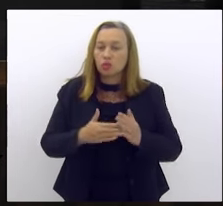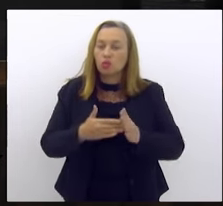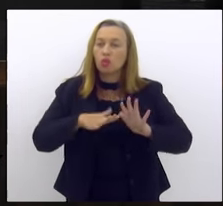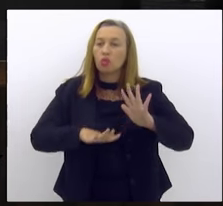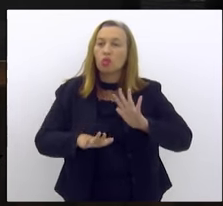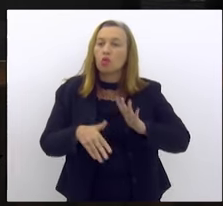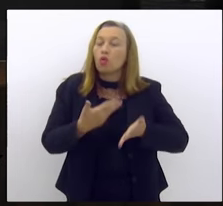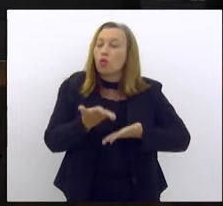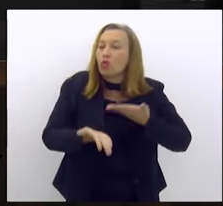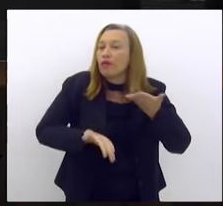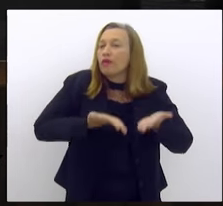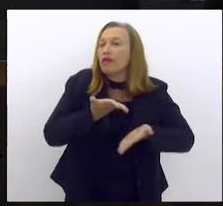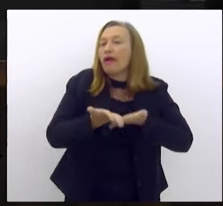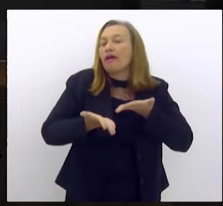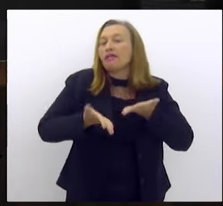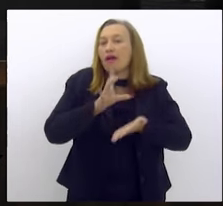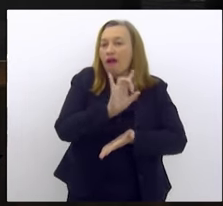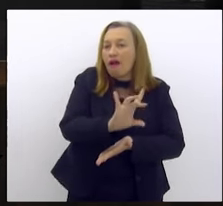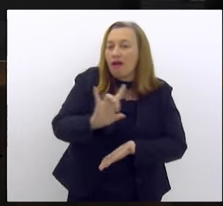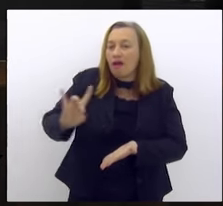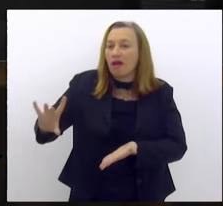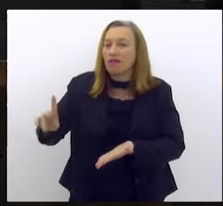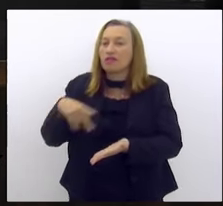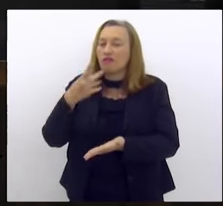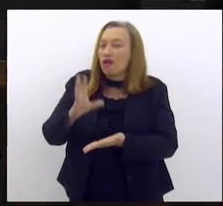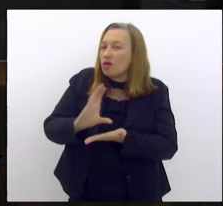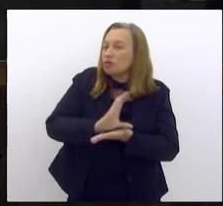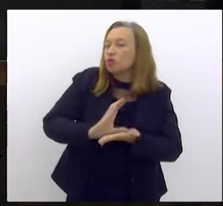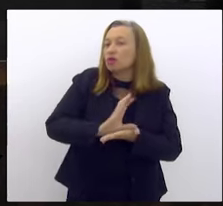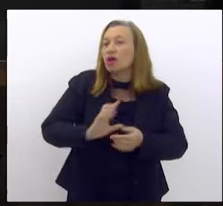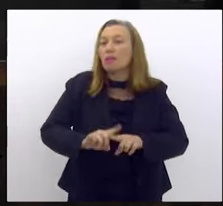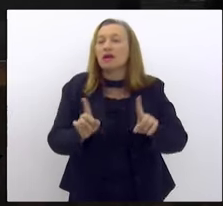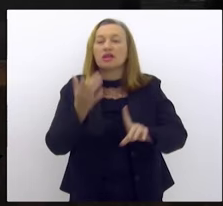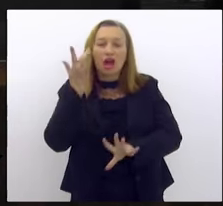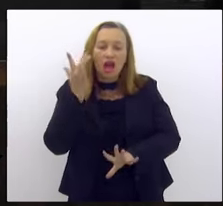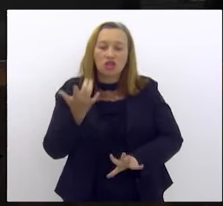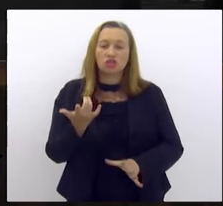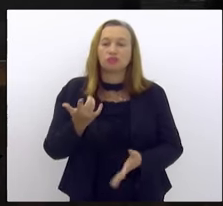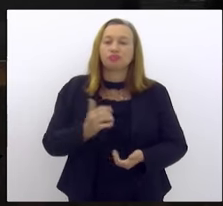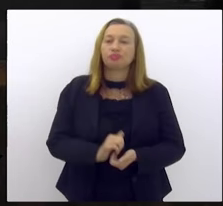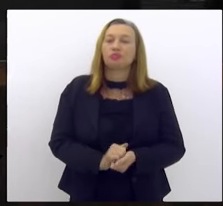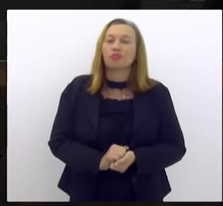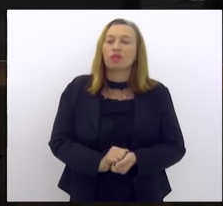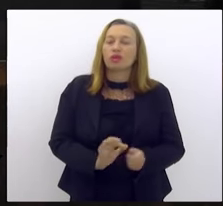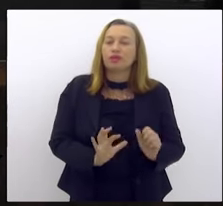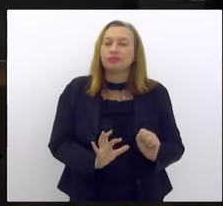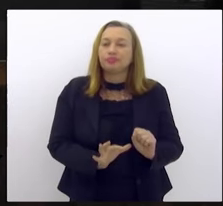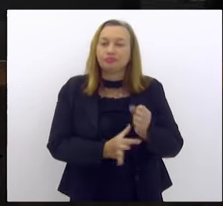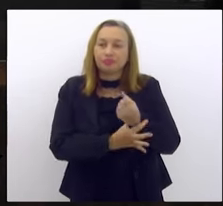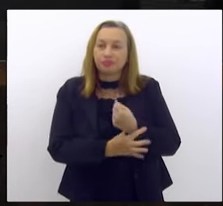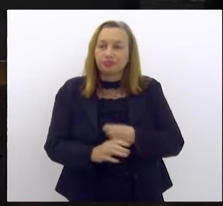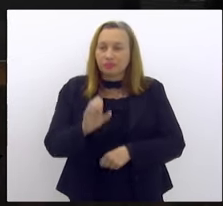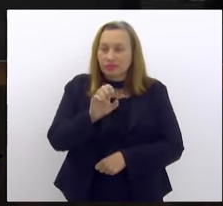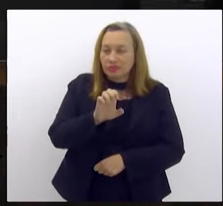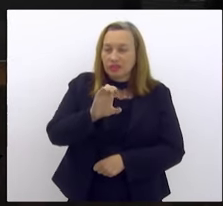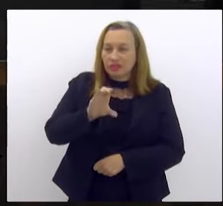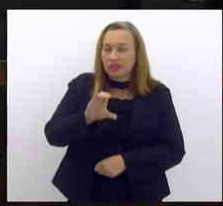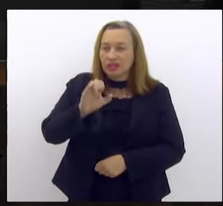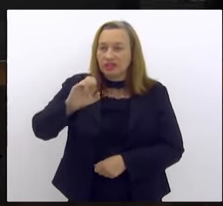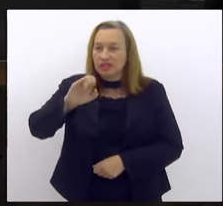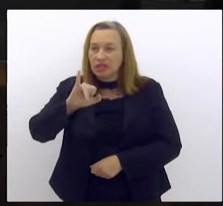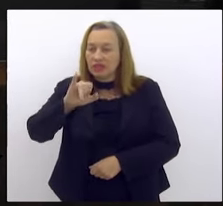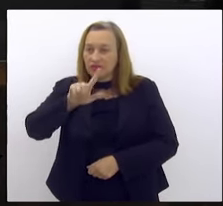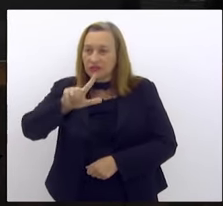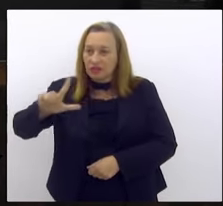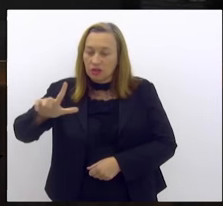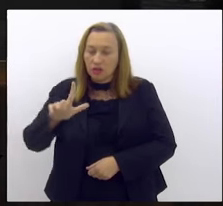cada posicionamento dos conselheiros, mas eu acho que os agentes civis é o pessoal da ponta, que não tem nada a ver com esse impasse do que